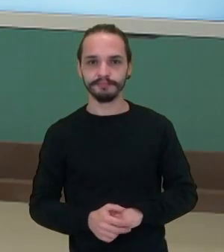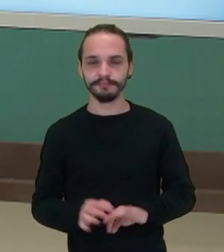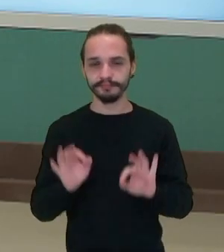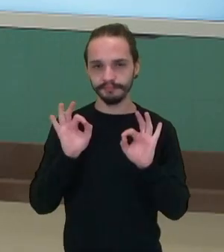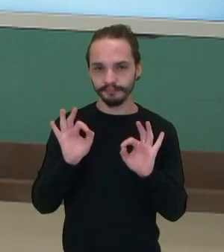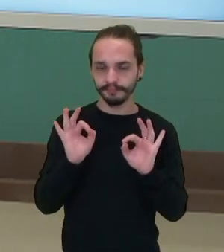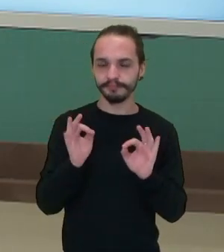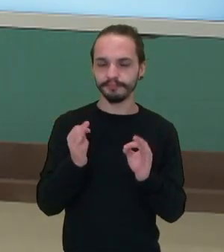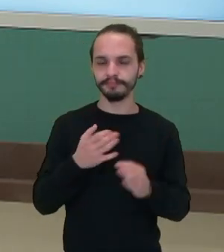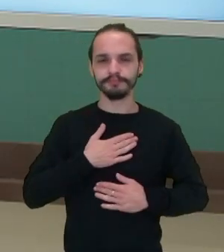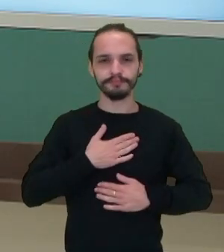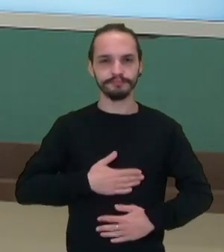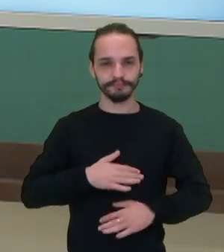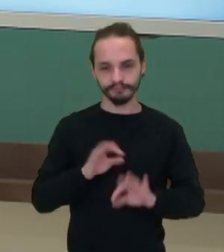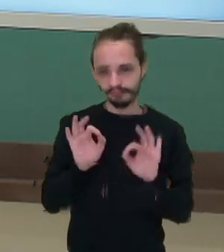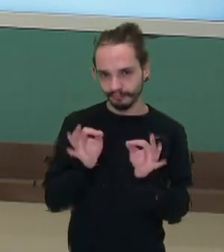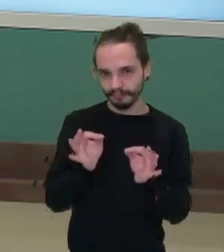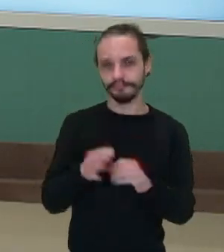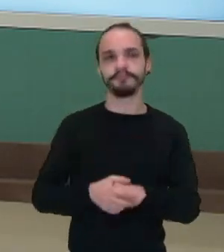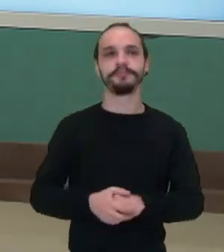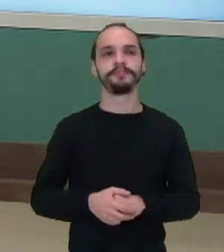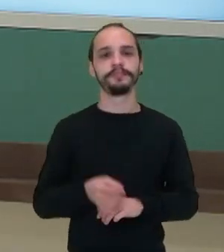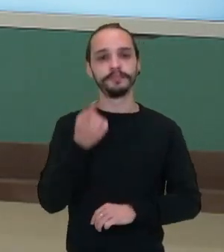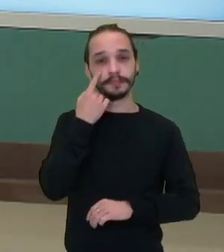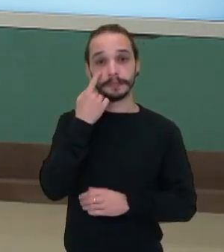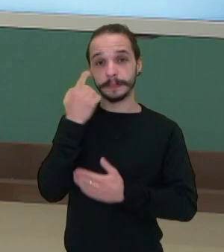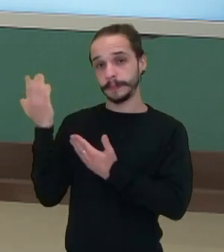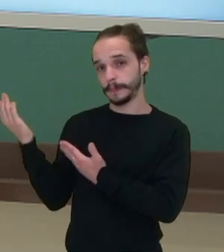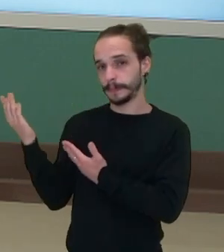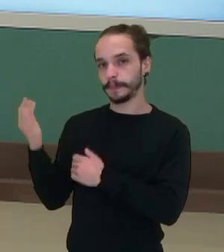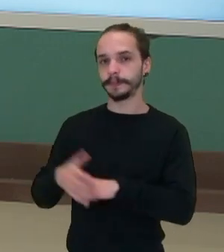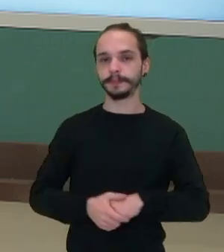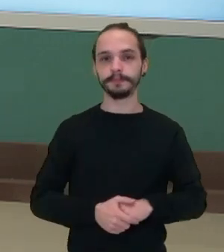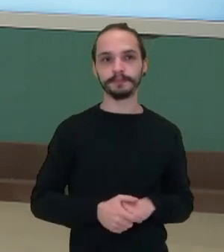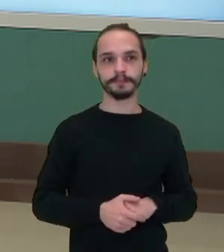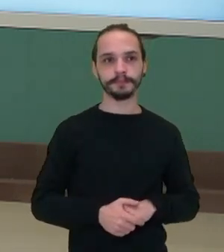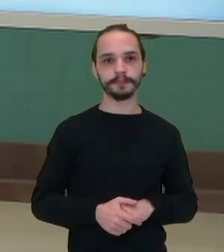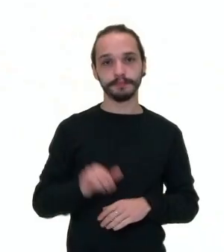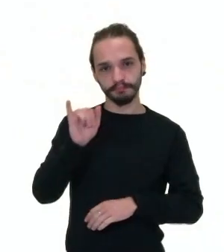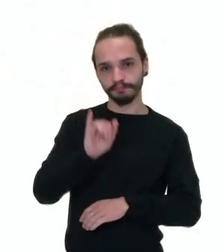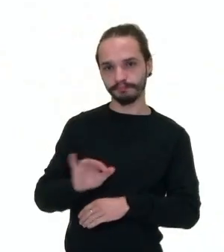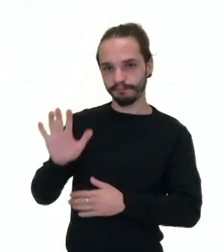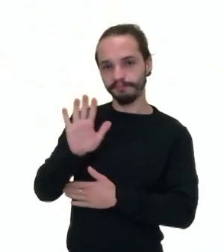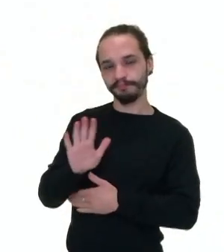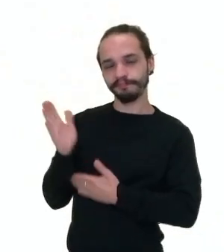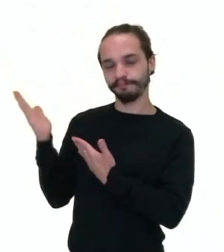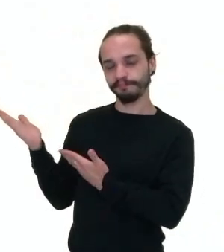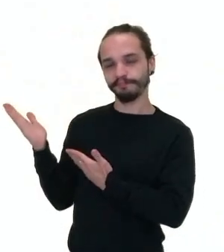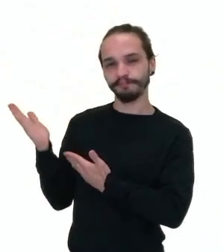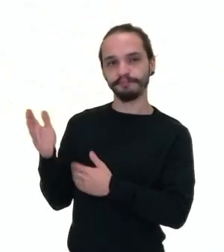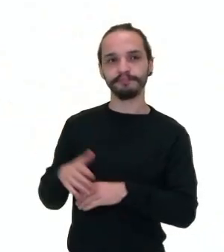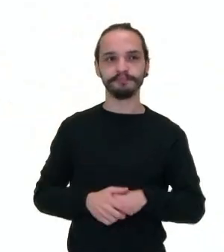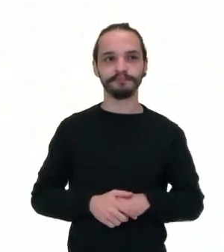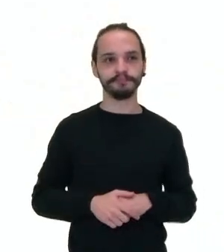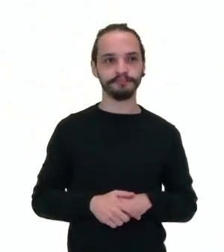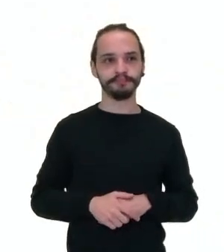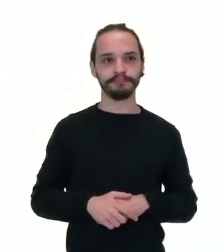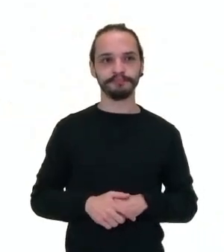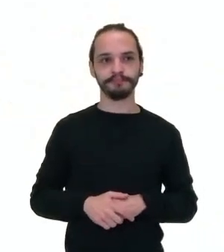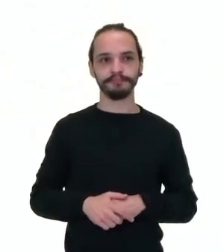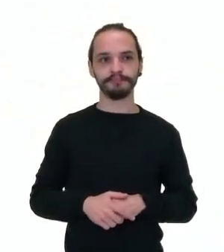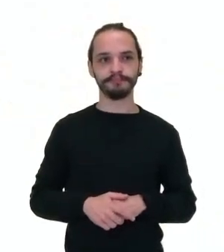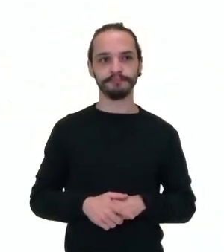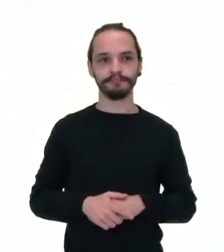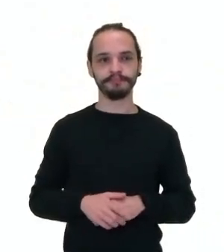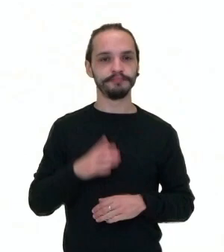bem tranquilinho, né? Então, olha aqui, ó. Então, pegando a figurinha que nós temos, né? Nós estamos aqui com a consideração